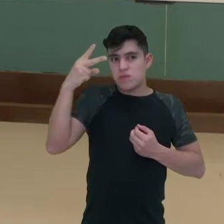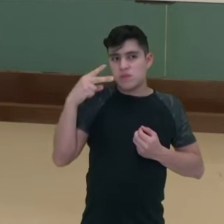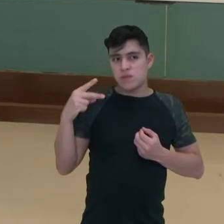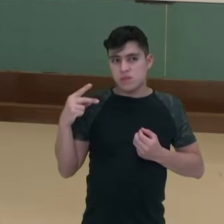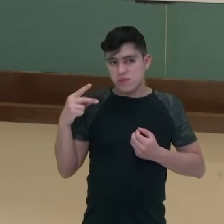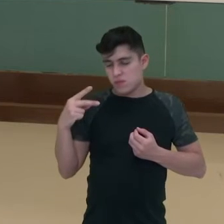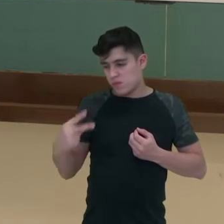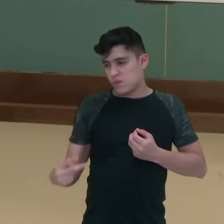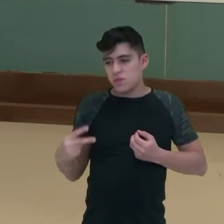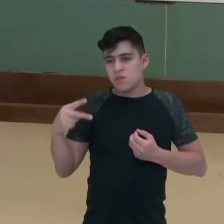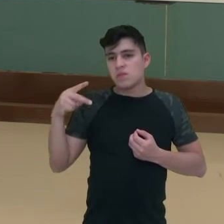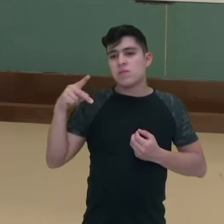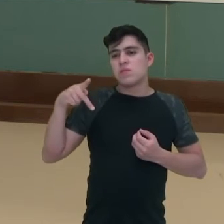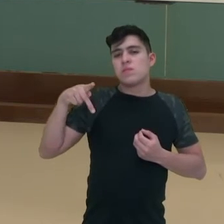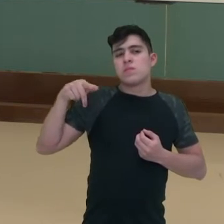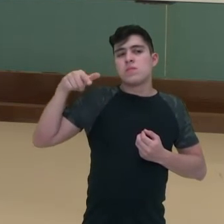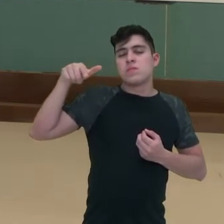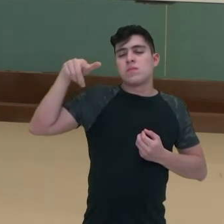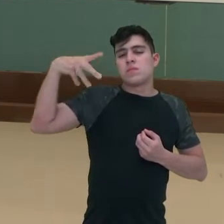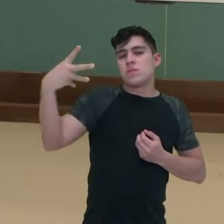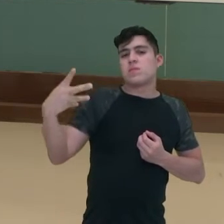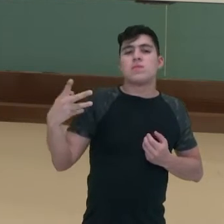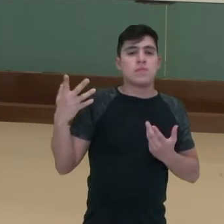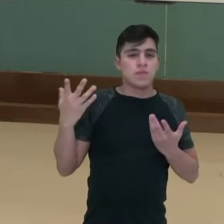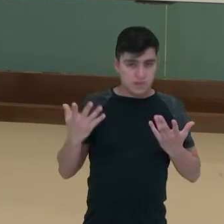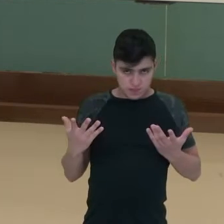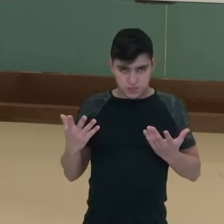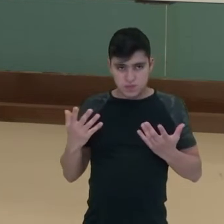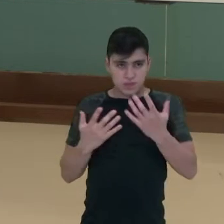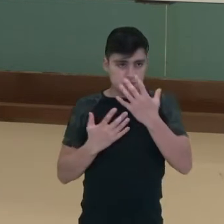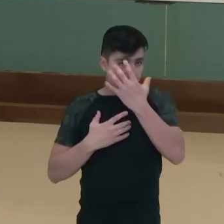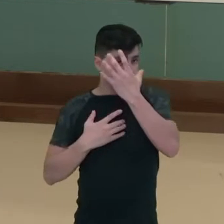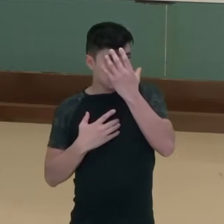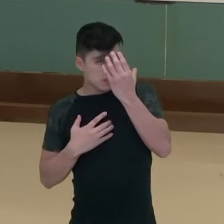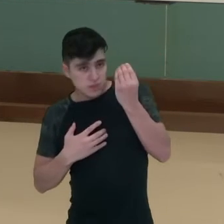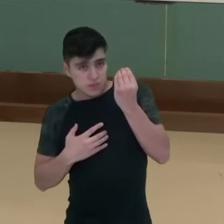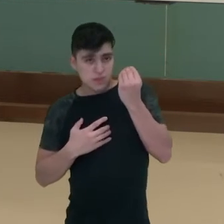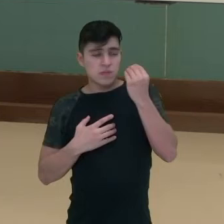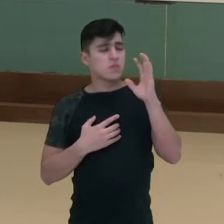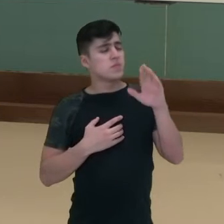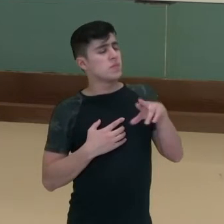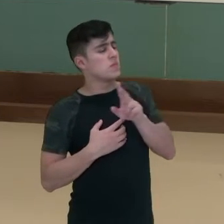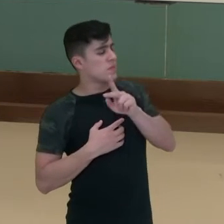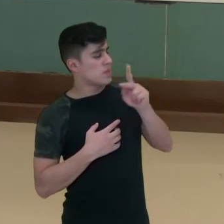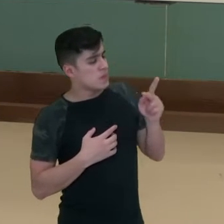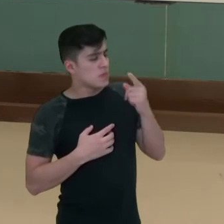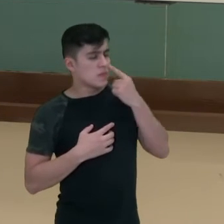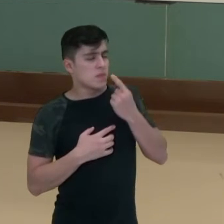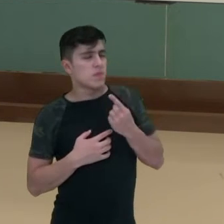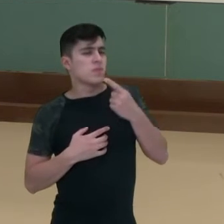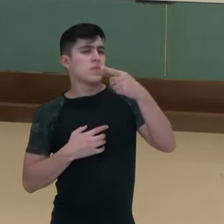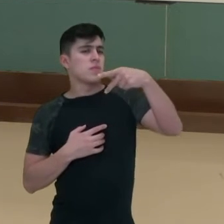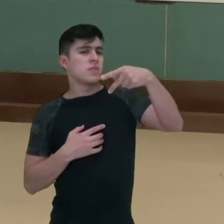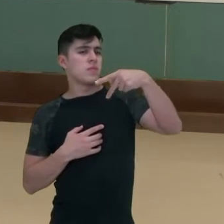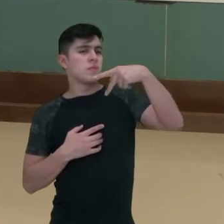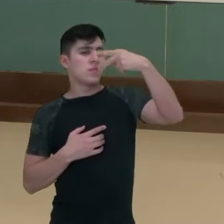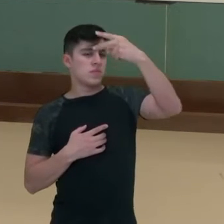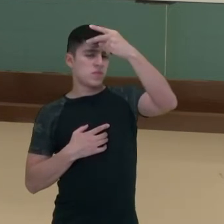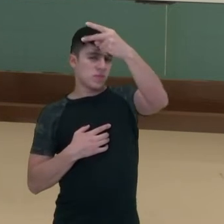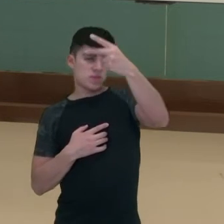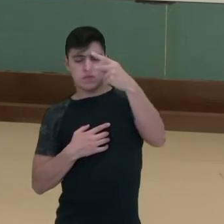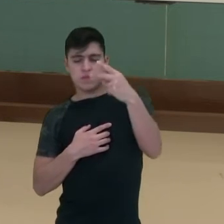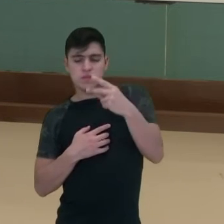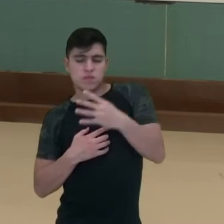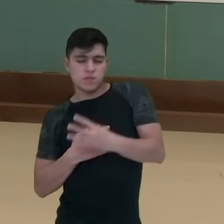2s2 e 2p4. Não esqueçam, professora, por que aqui esse P é 2